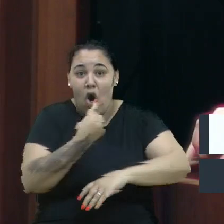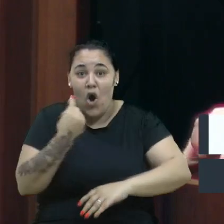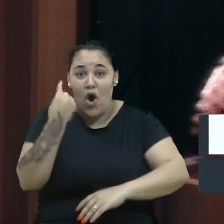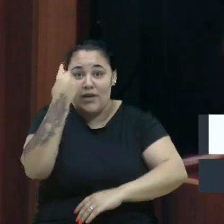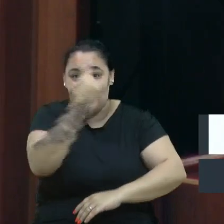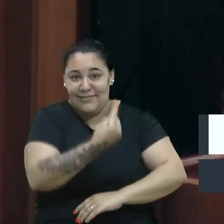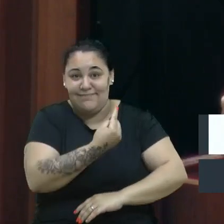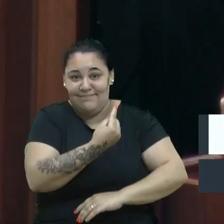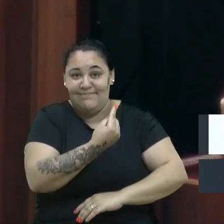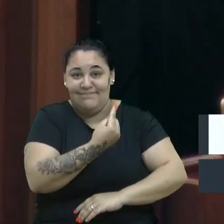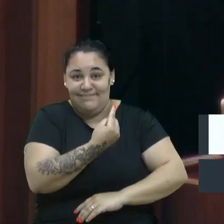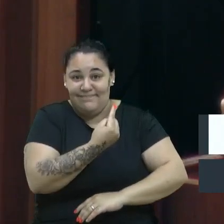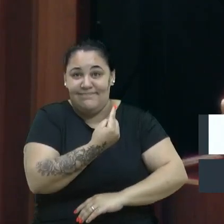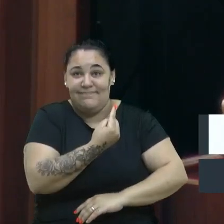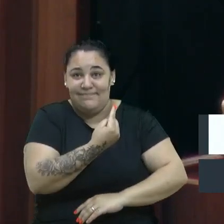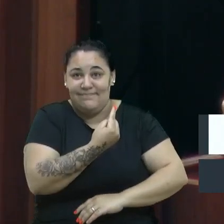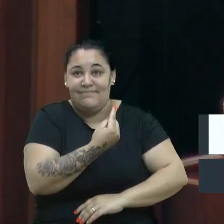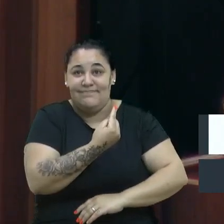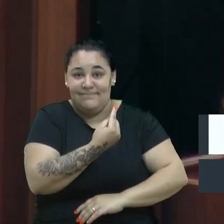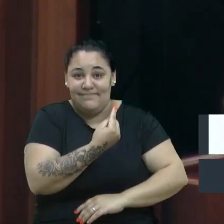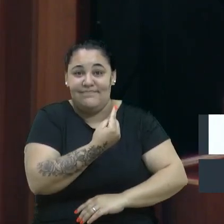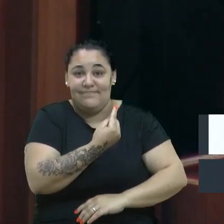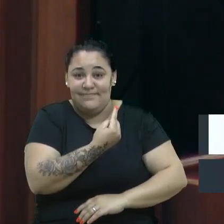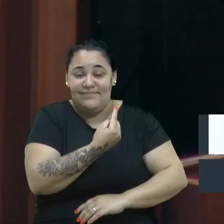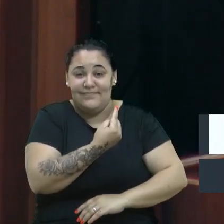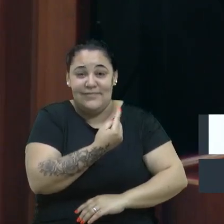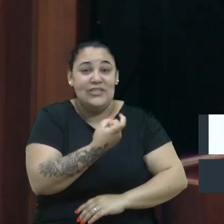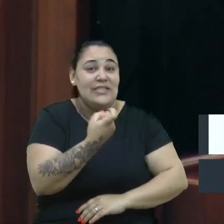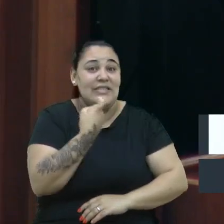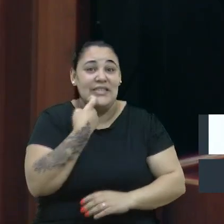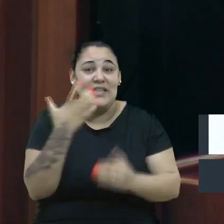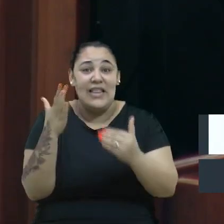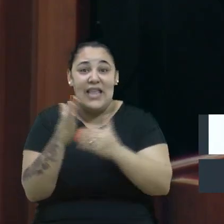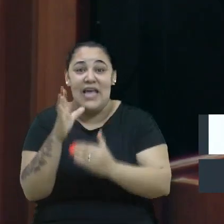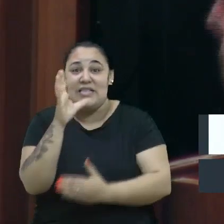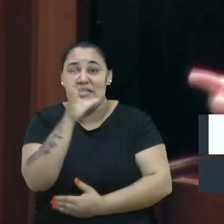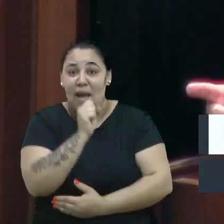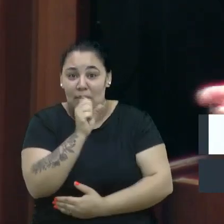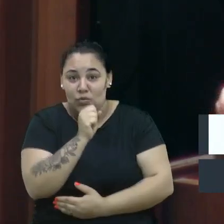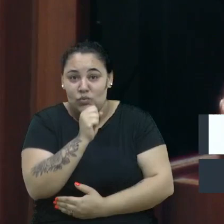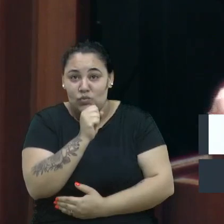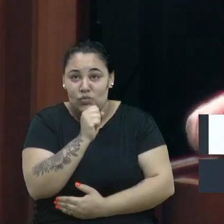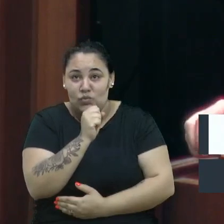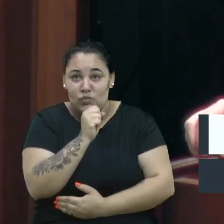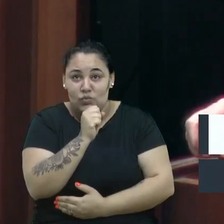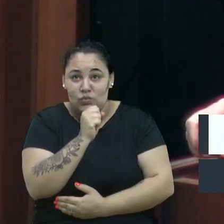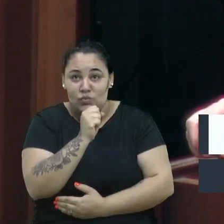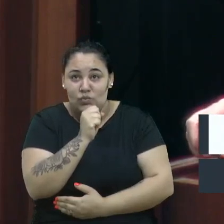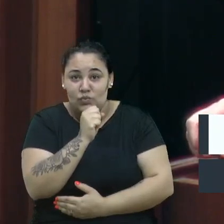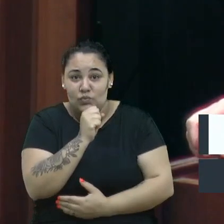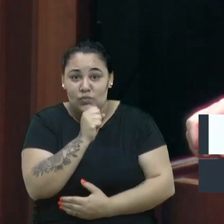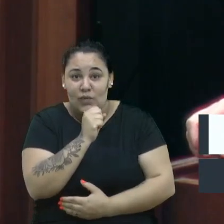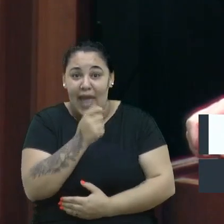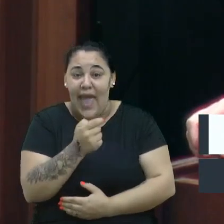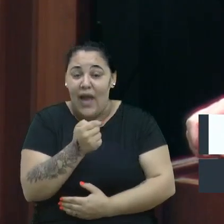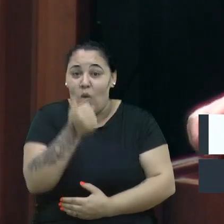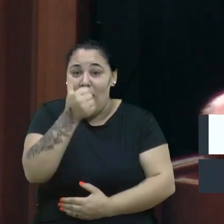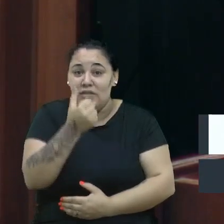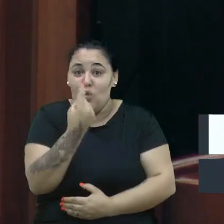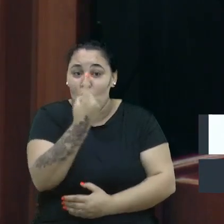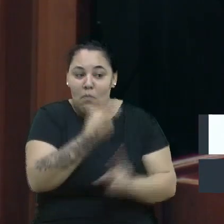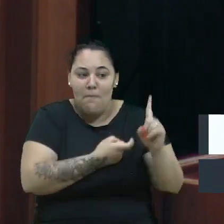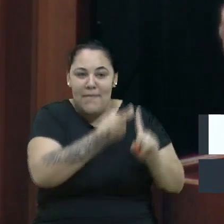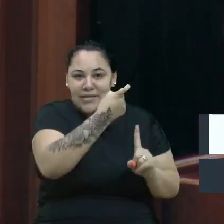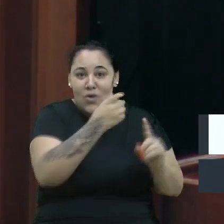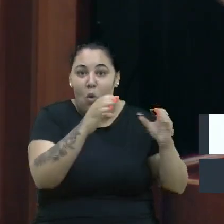para sábado na semana passada. Isso é mais que o volume histórico de todo o mês de novembro, que é de 124 milímetros. Então,